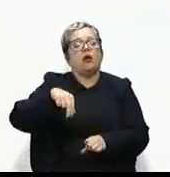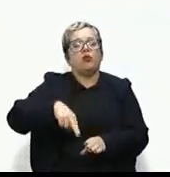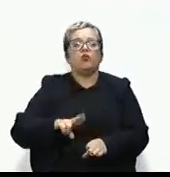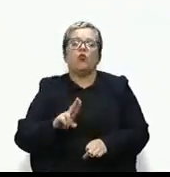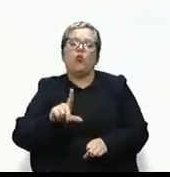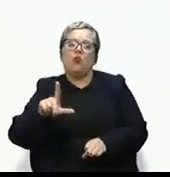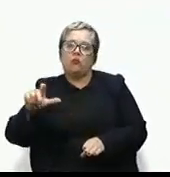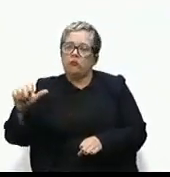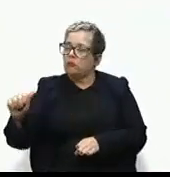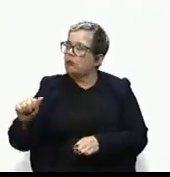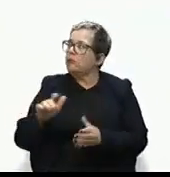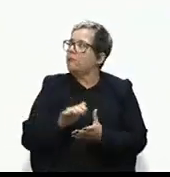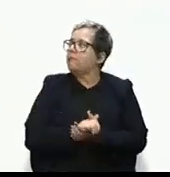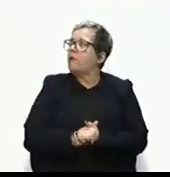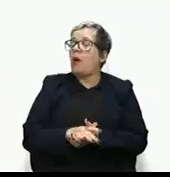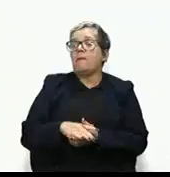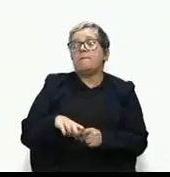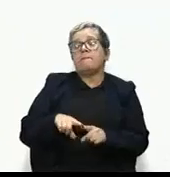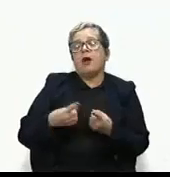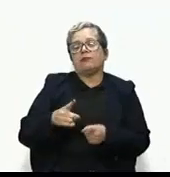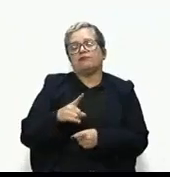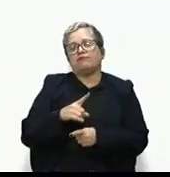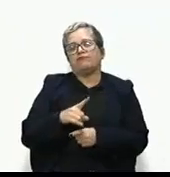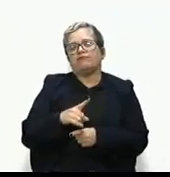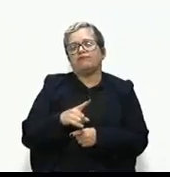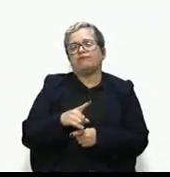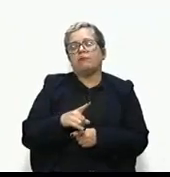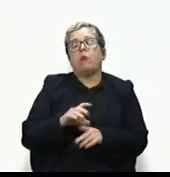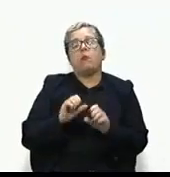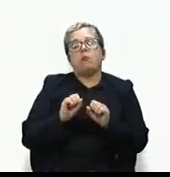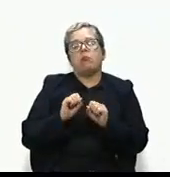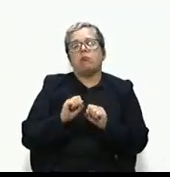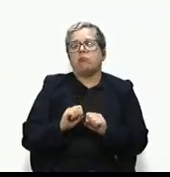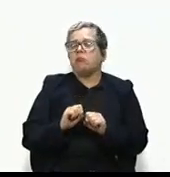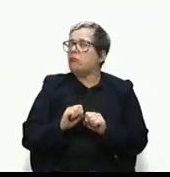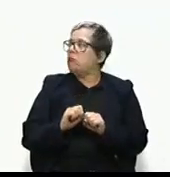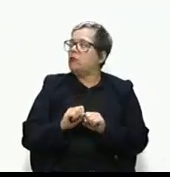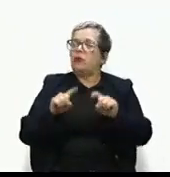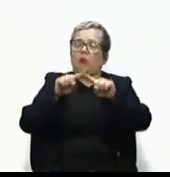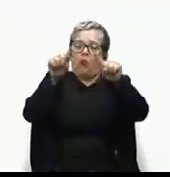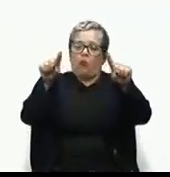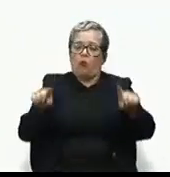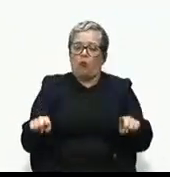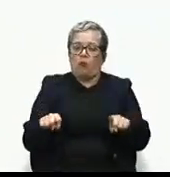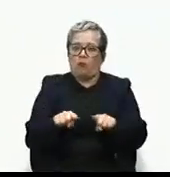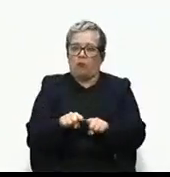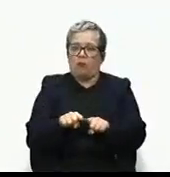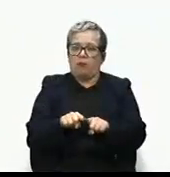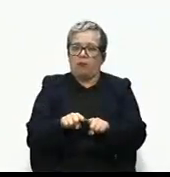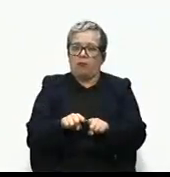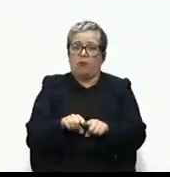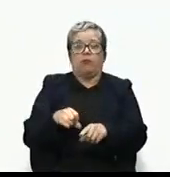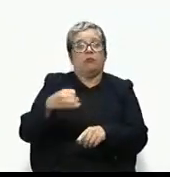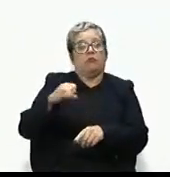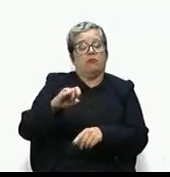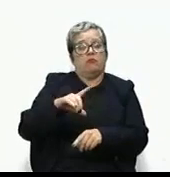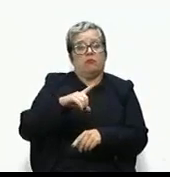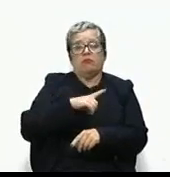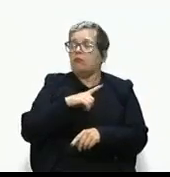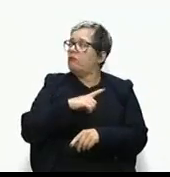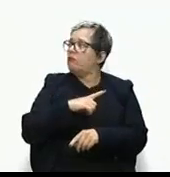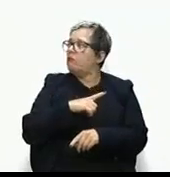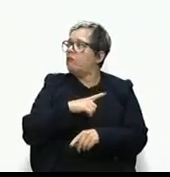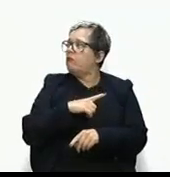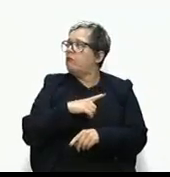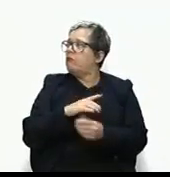de nula. Só que, por exemplo, ela pode ser quadrada, ó. Se eu tiver aqui com